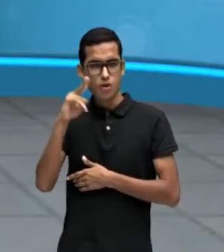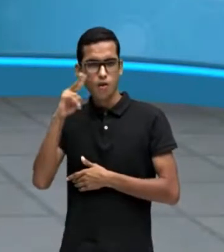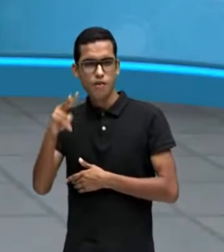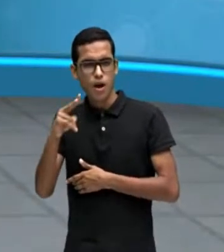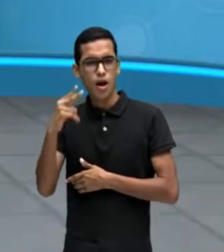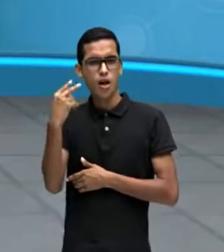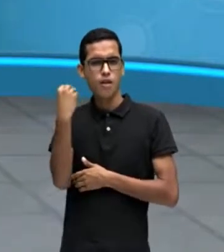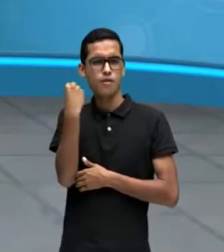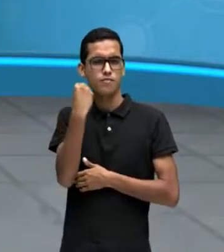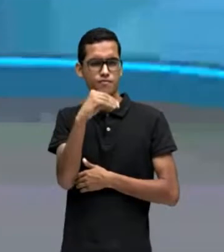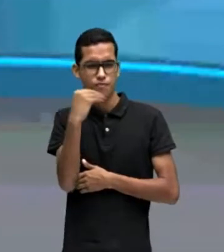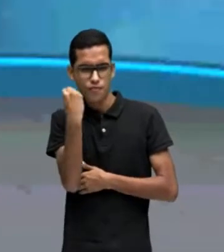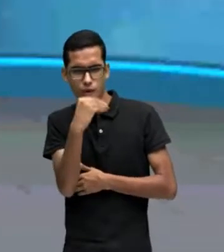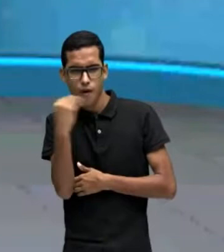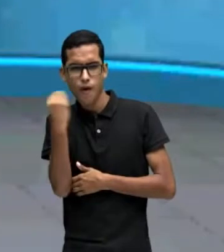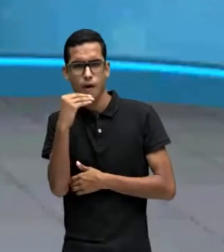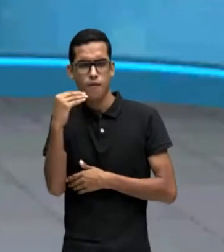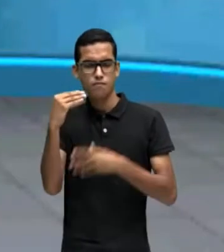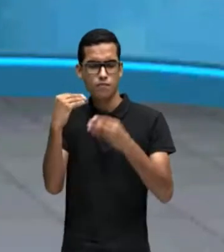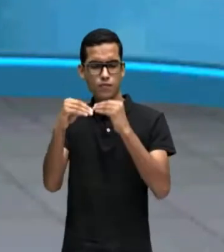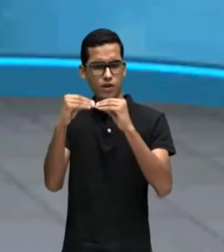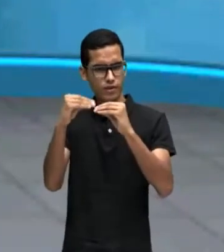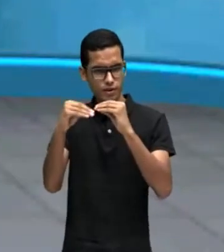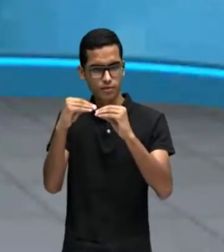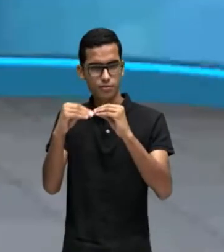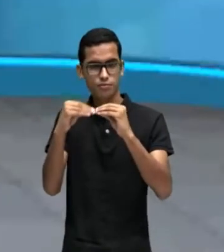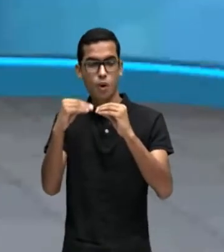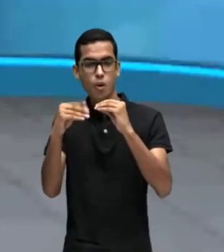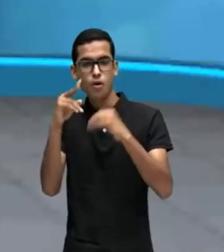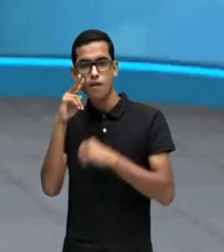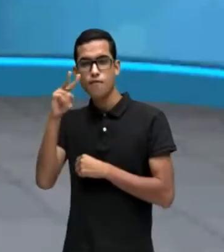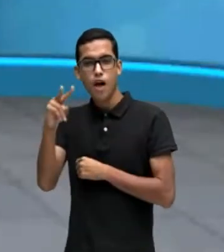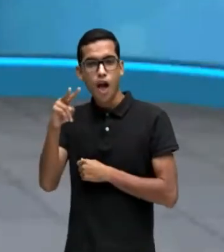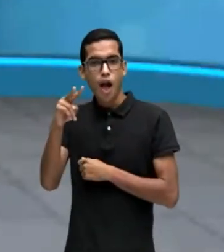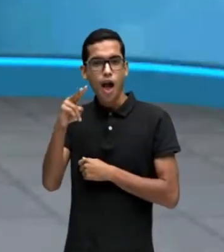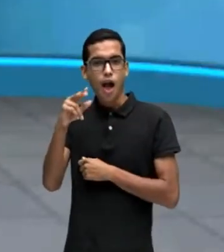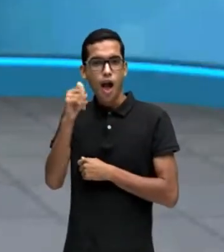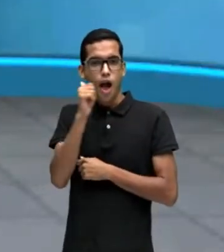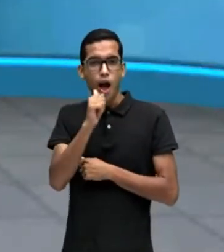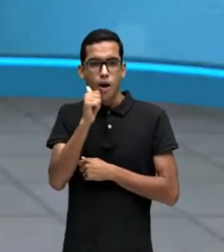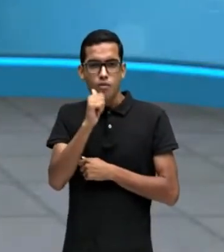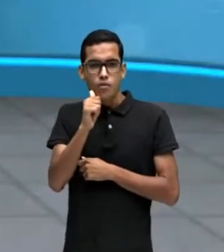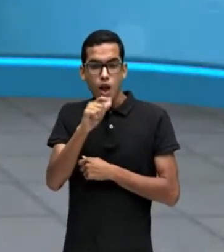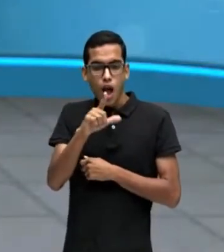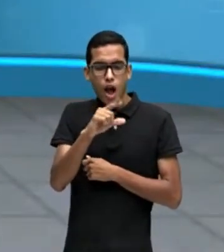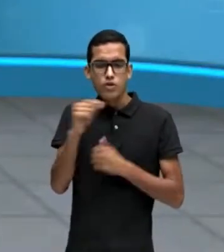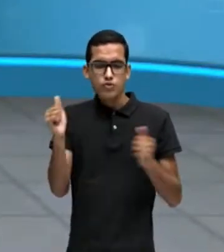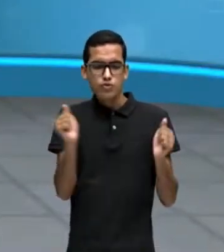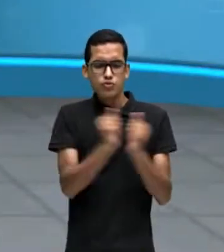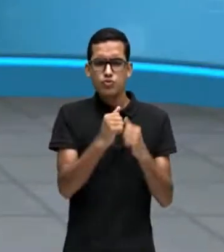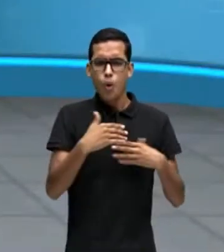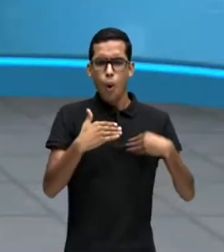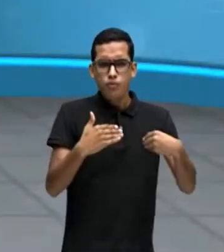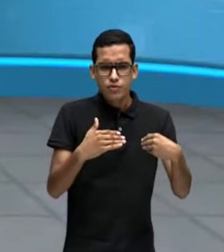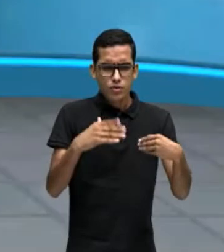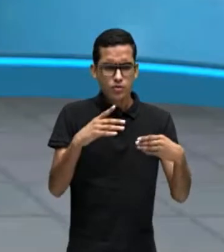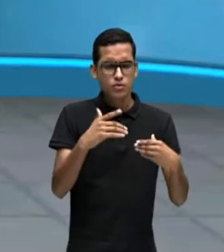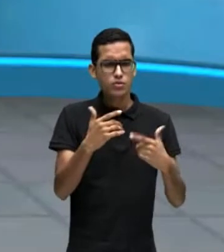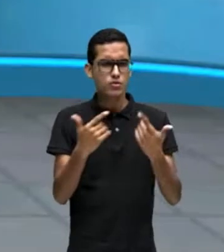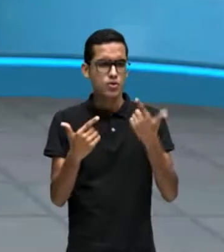aquela vilã horrorosa fugindo com o filho da mocinha, ela está ali numa ação dramática, ela está fazendo